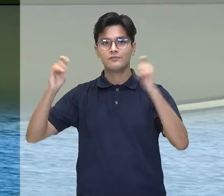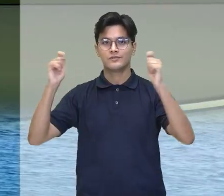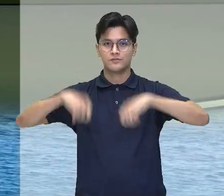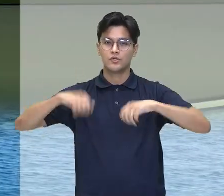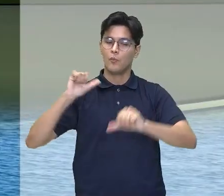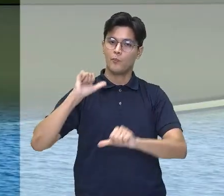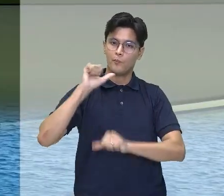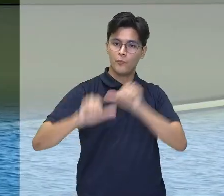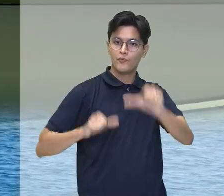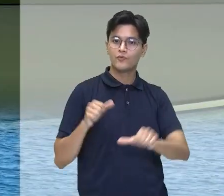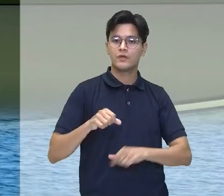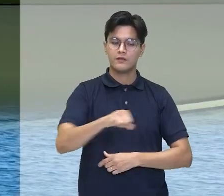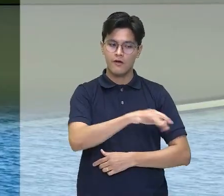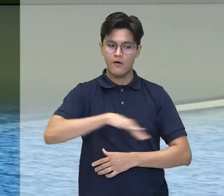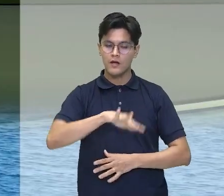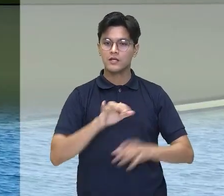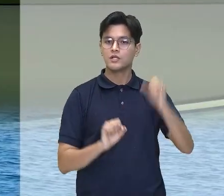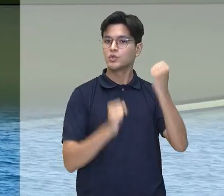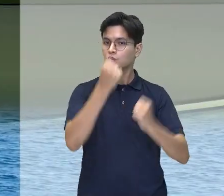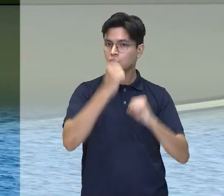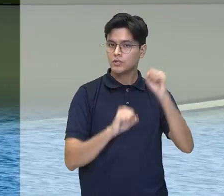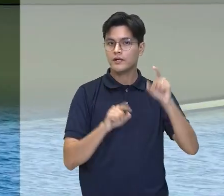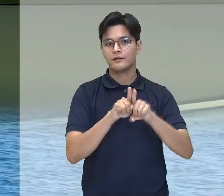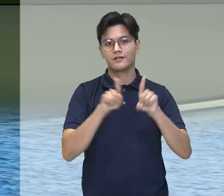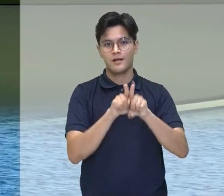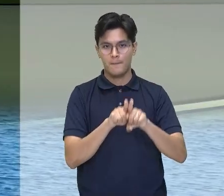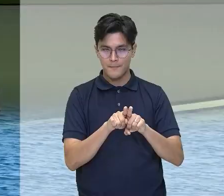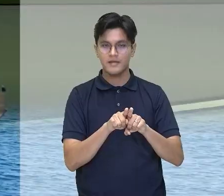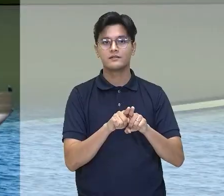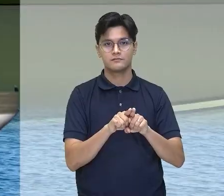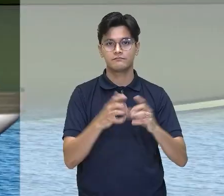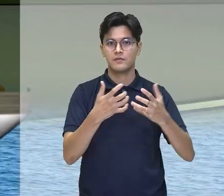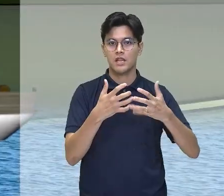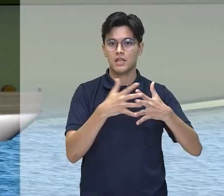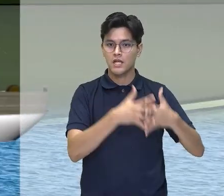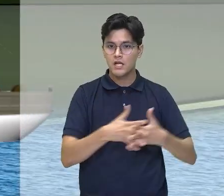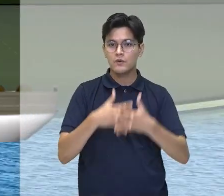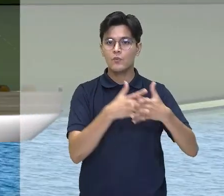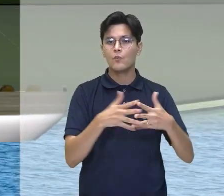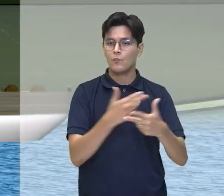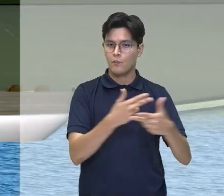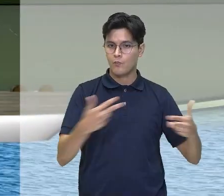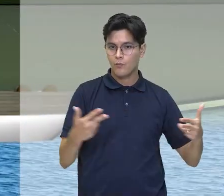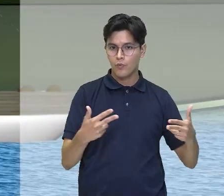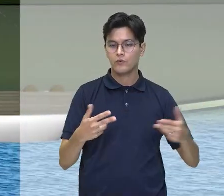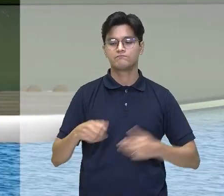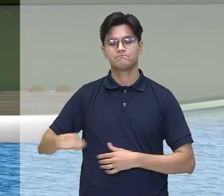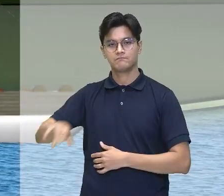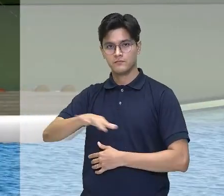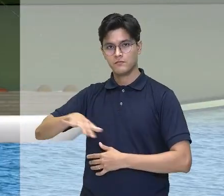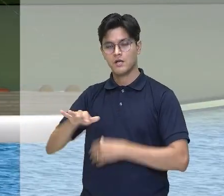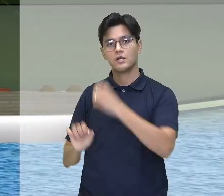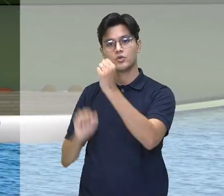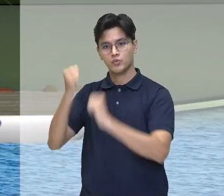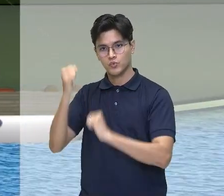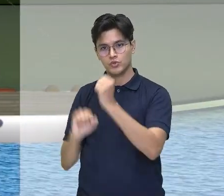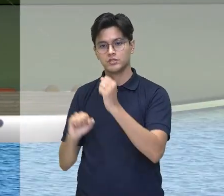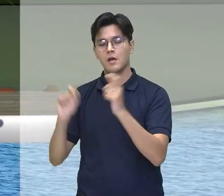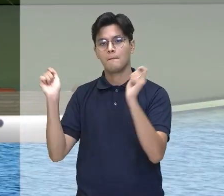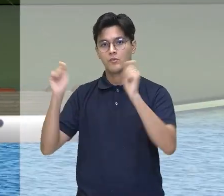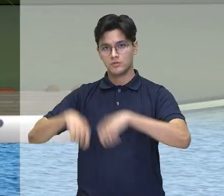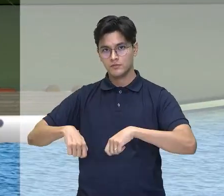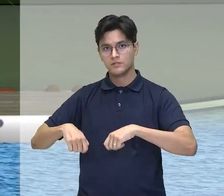transporte de forma profunda e duradoura. Nas indústrias, ele possibilitou a mecanização em larga escala, aumentando